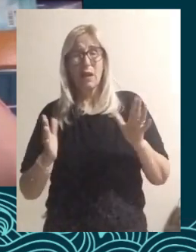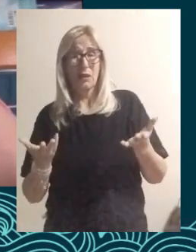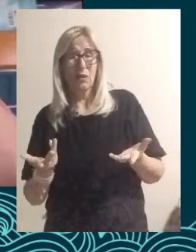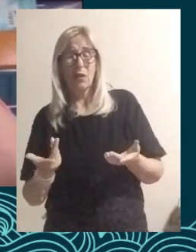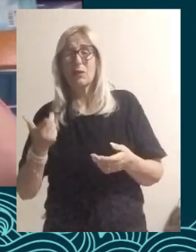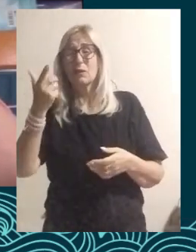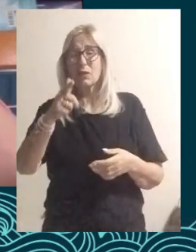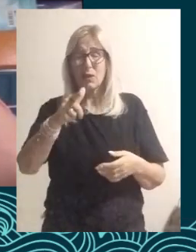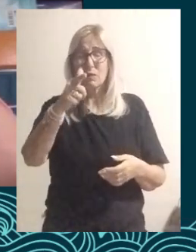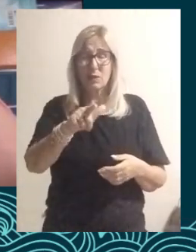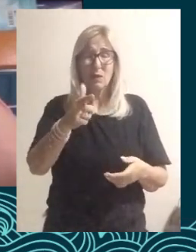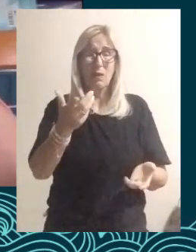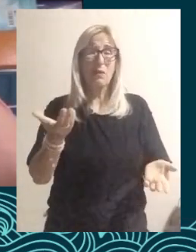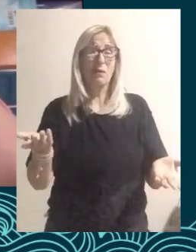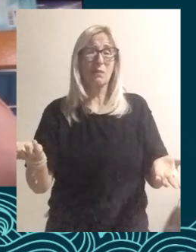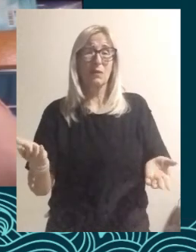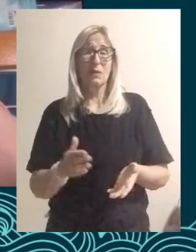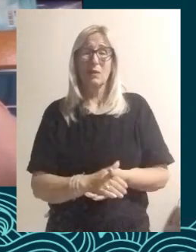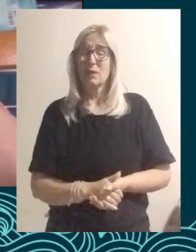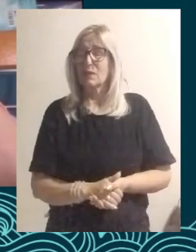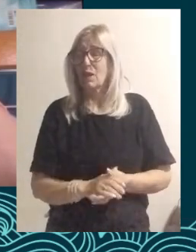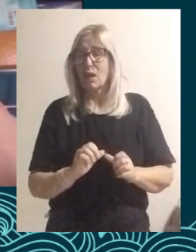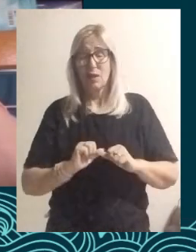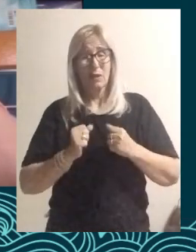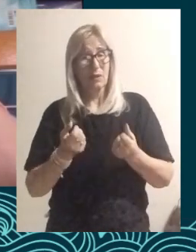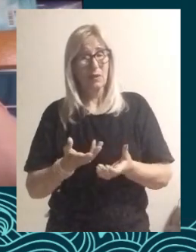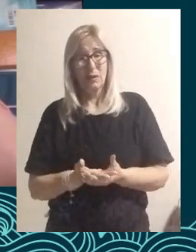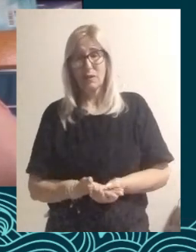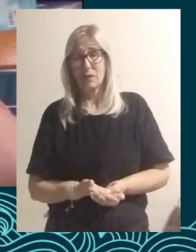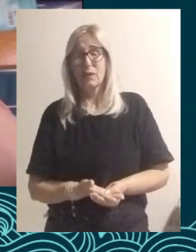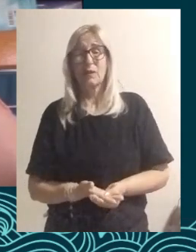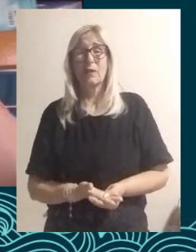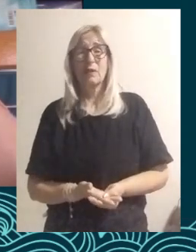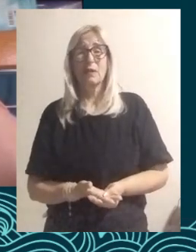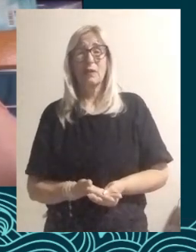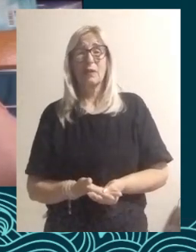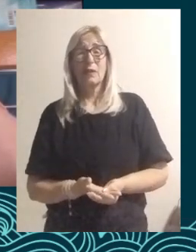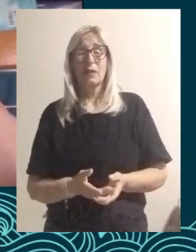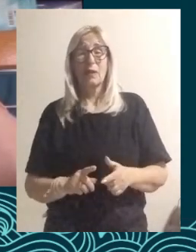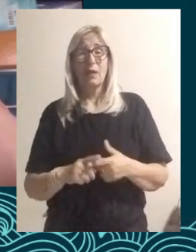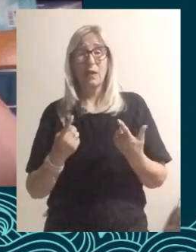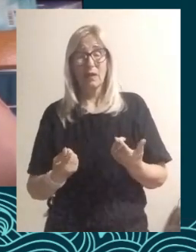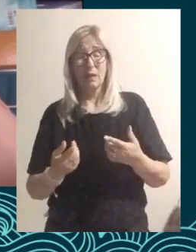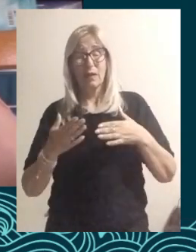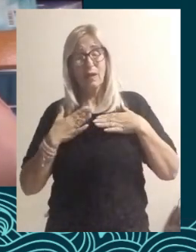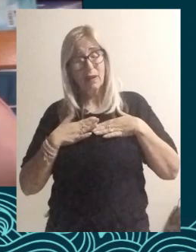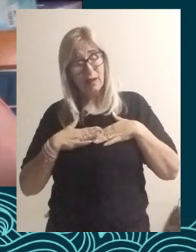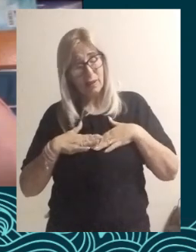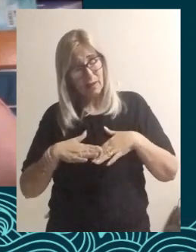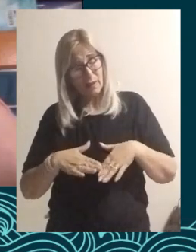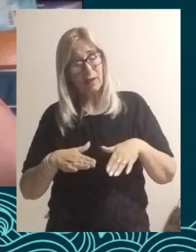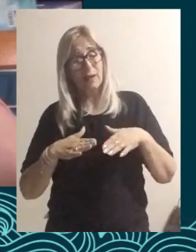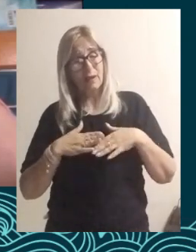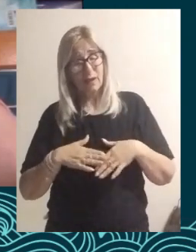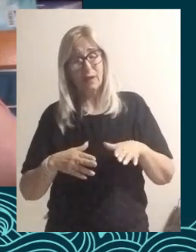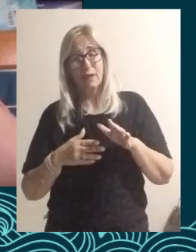fazer? E agora, como é que vai ser? Eu vou ter que fazer tudo de novo. Não vou conseguir pôr em prática as coisas que eu tinha pensado. Mas